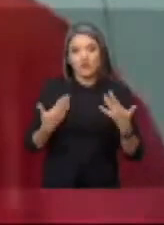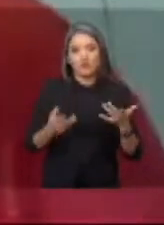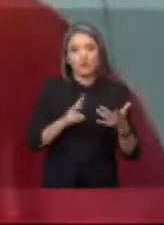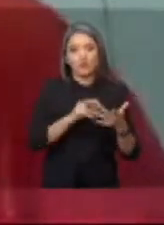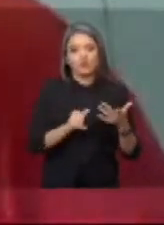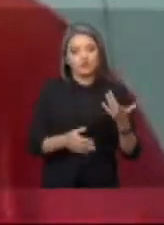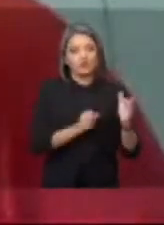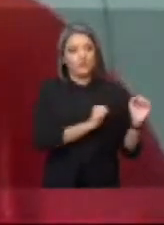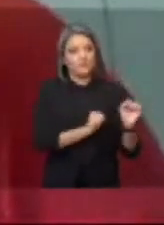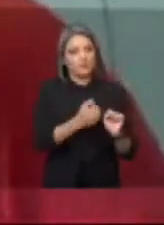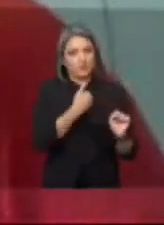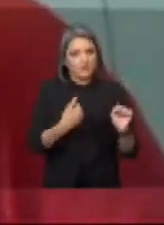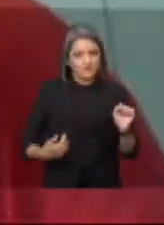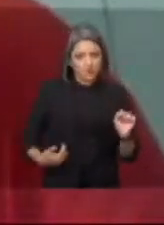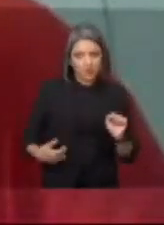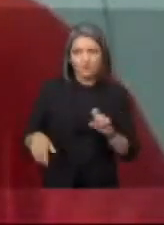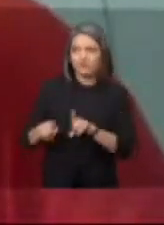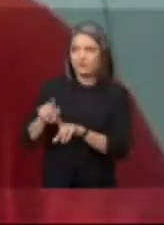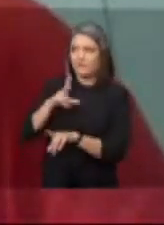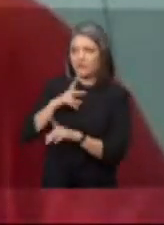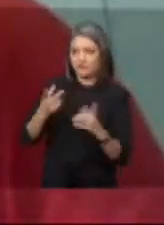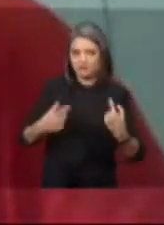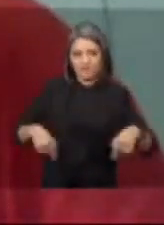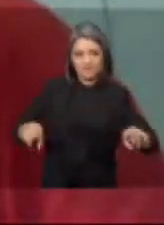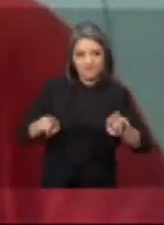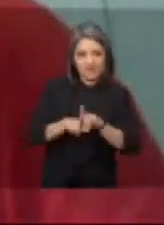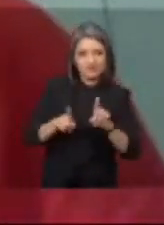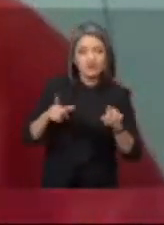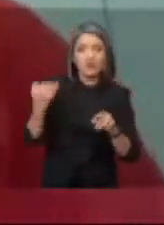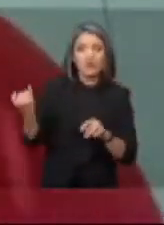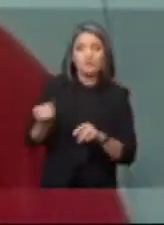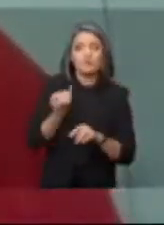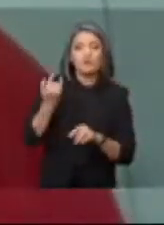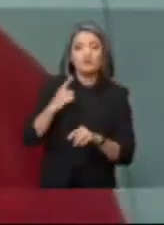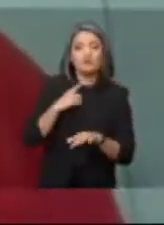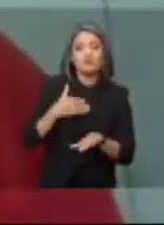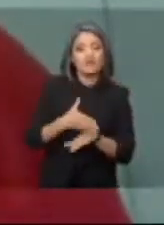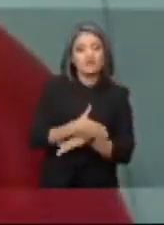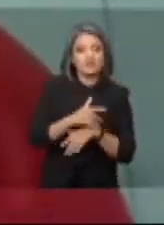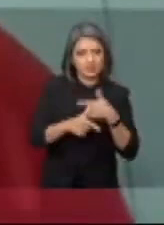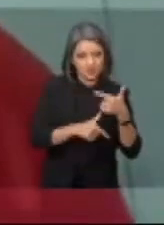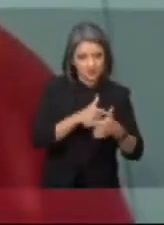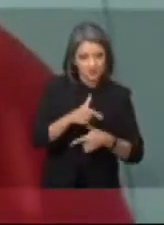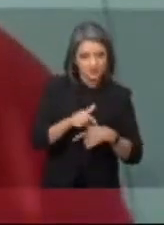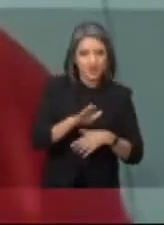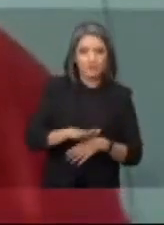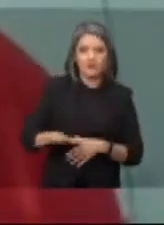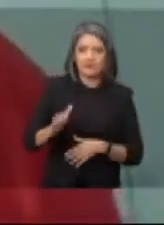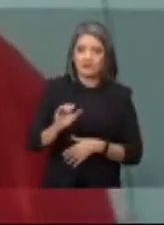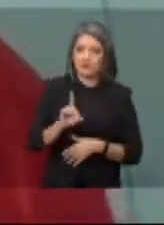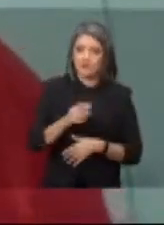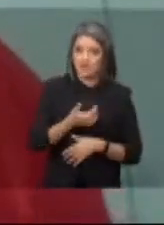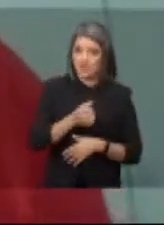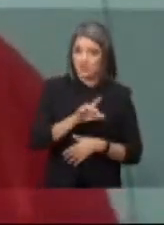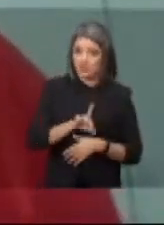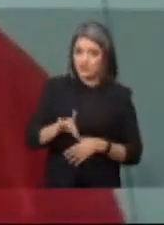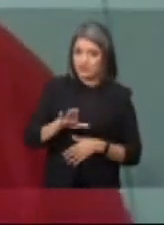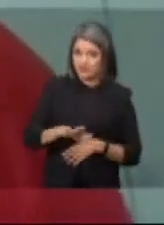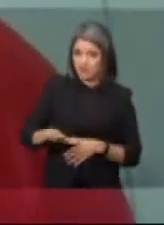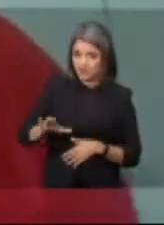público nas parcerias com a iniciativa privada, que se inclua a questão do acesso ao trabalho, inclusive para as crianças e adolescentes em situação de